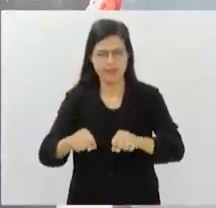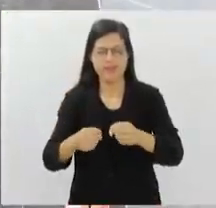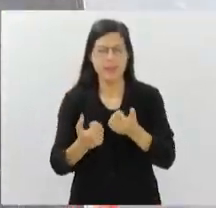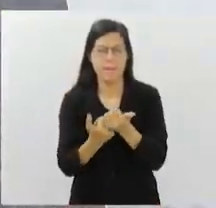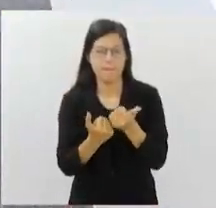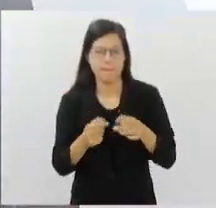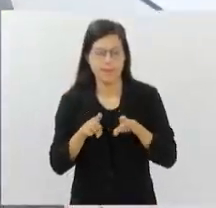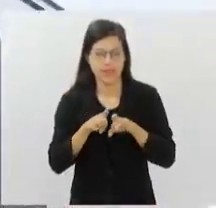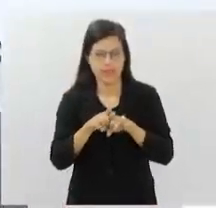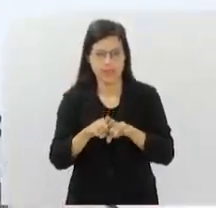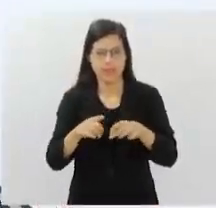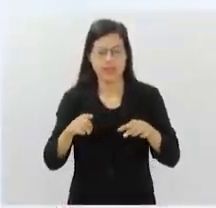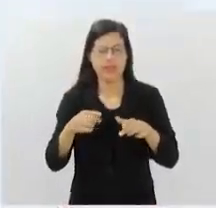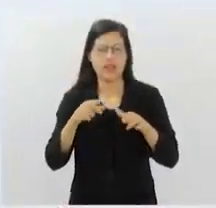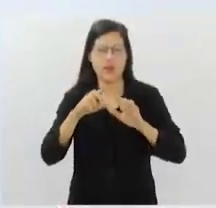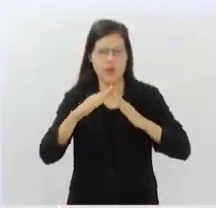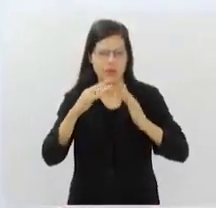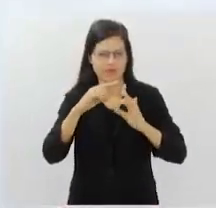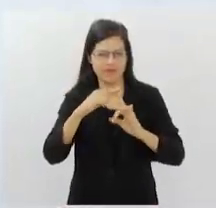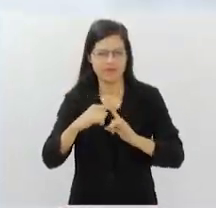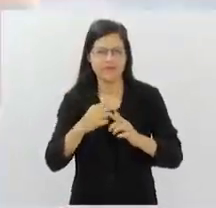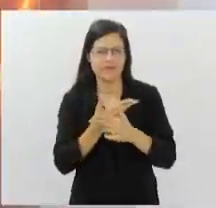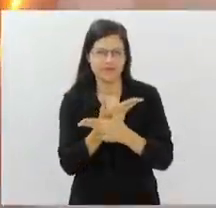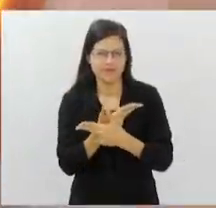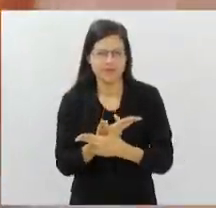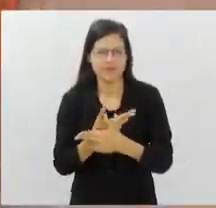Santuário do Cristo Redentor, recebem diploma.